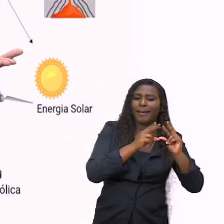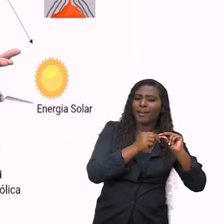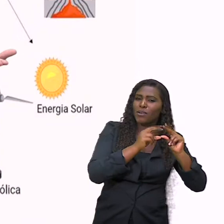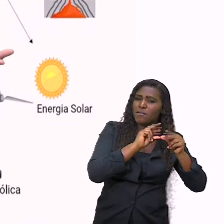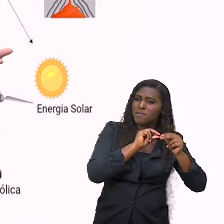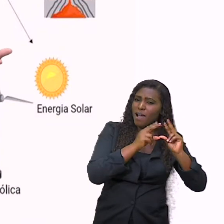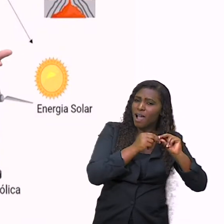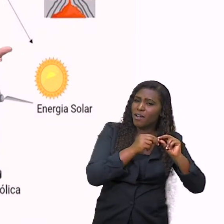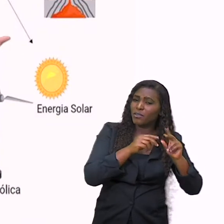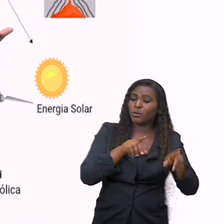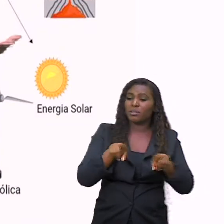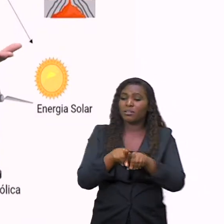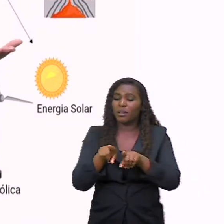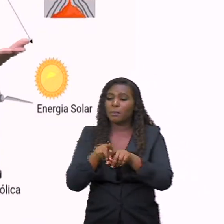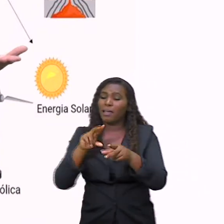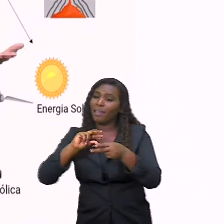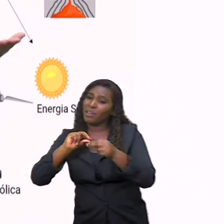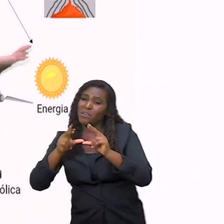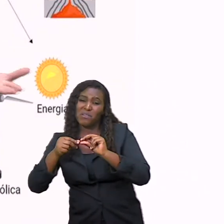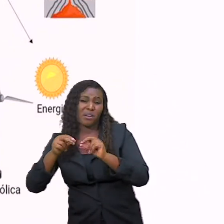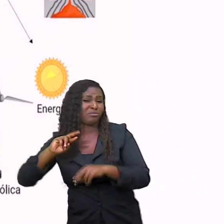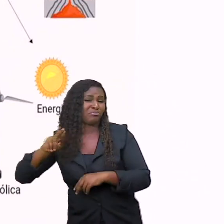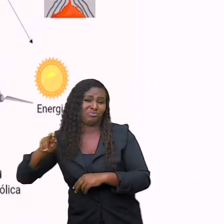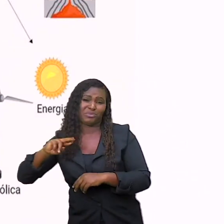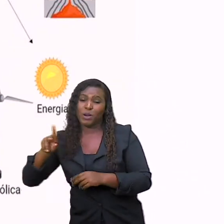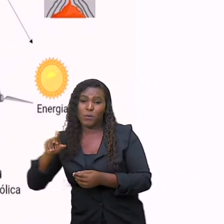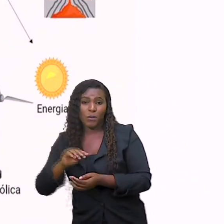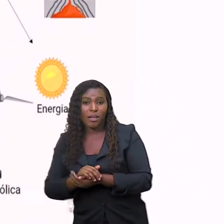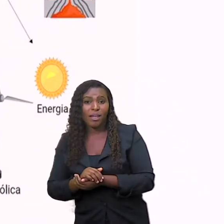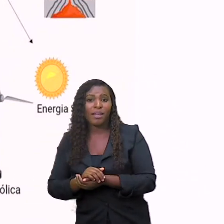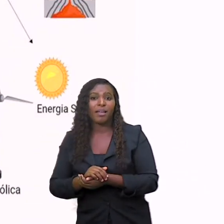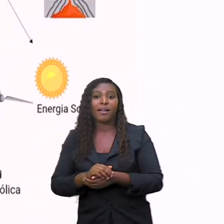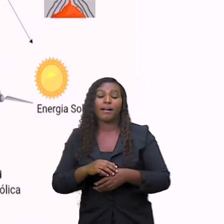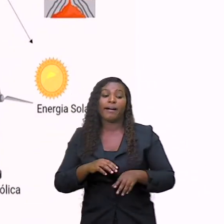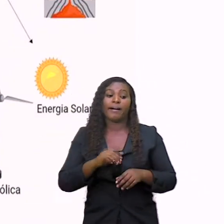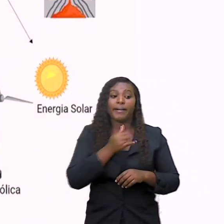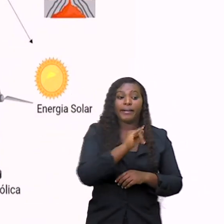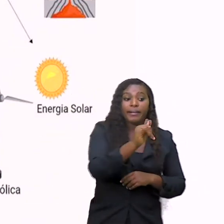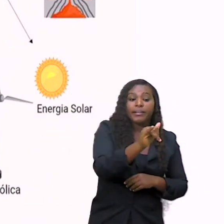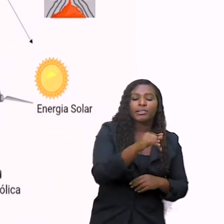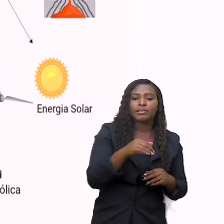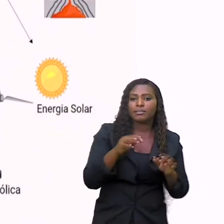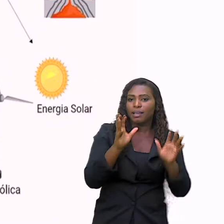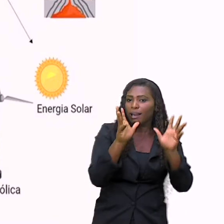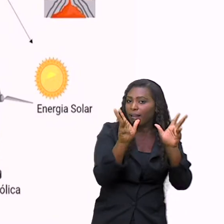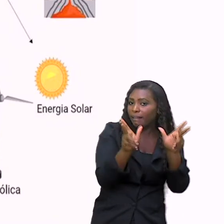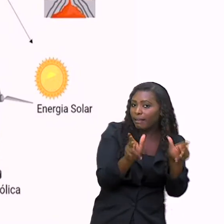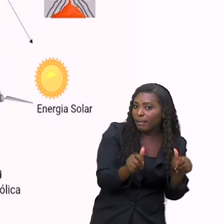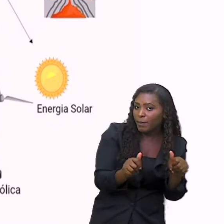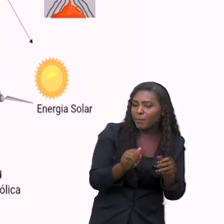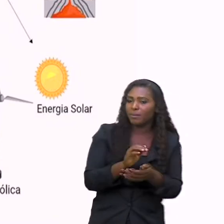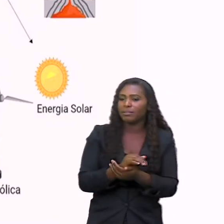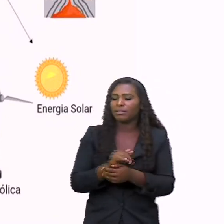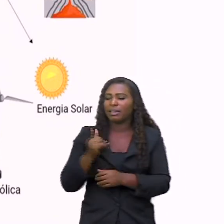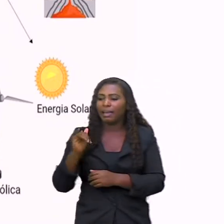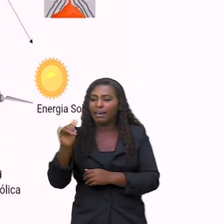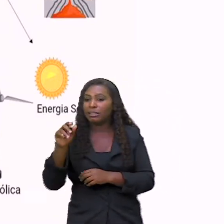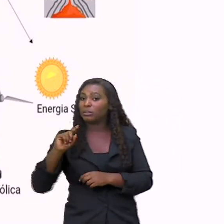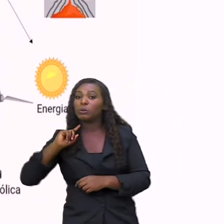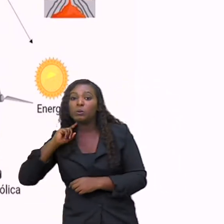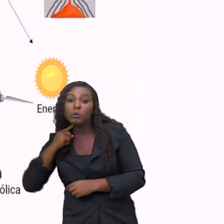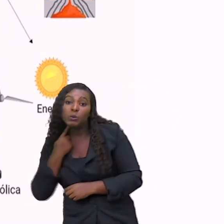dessas energias? Como elas são importantes no nosso dia a dia, não é mesmo? A energia térmica,